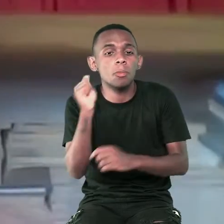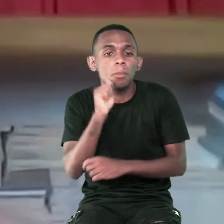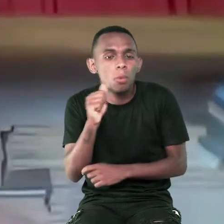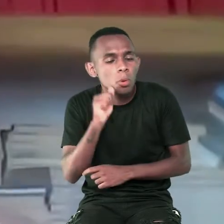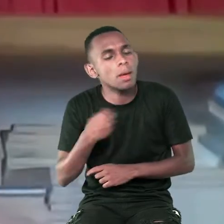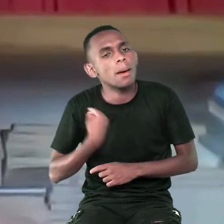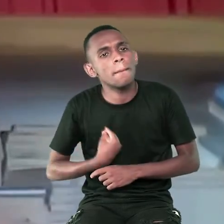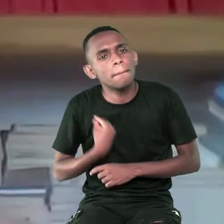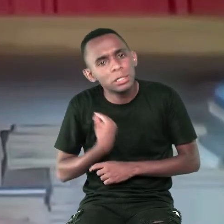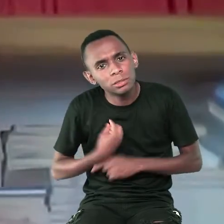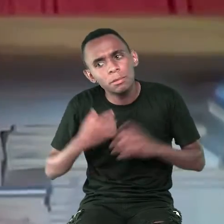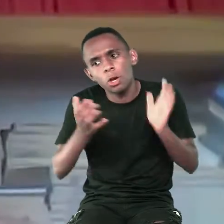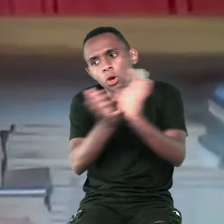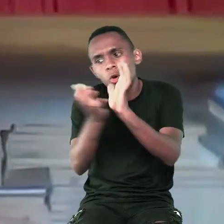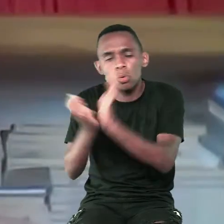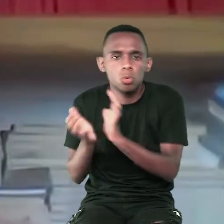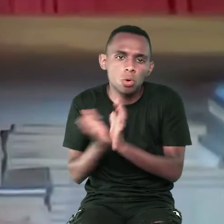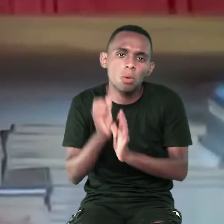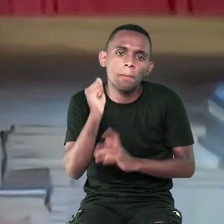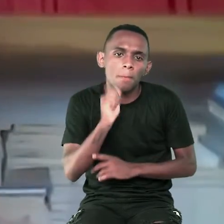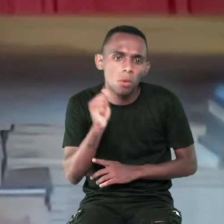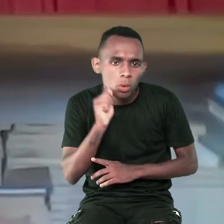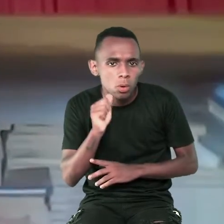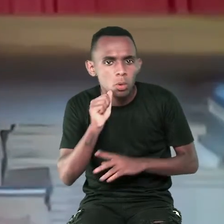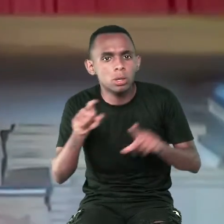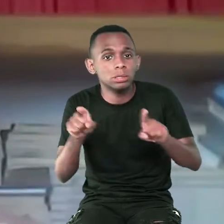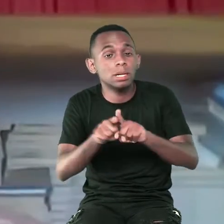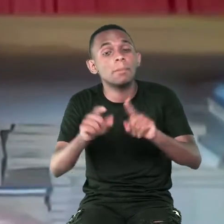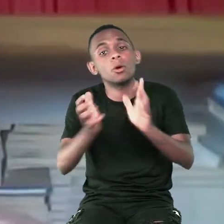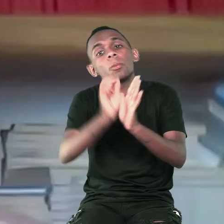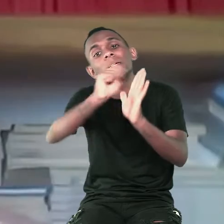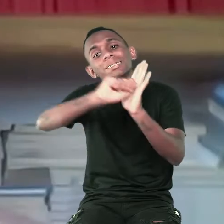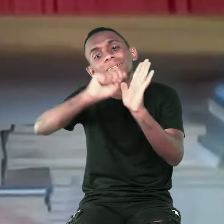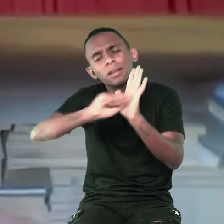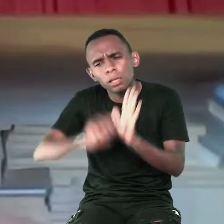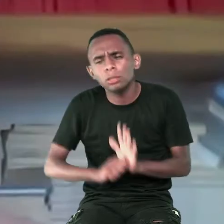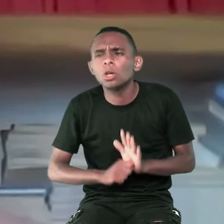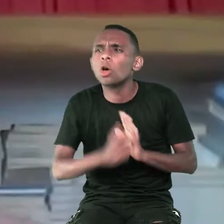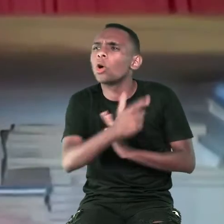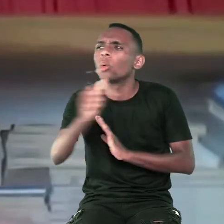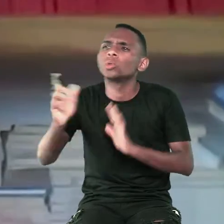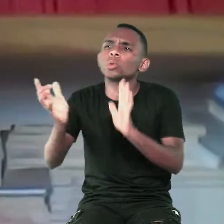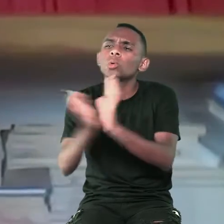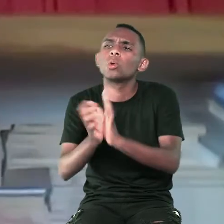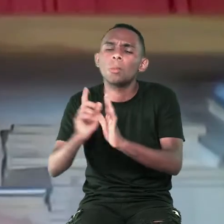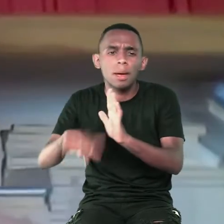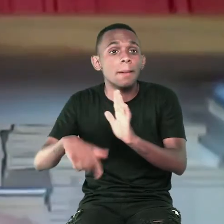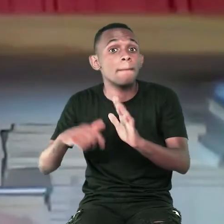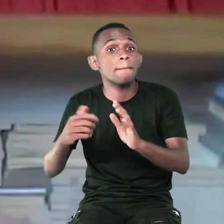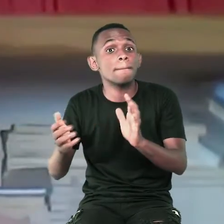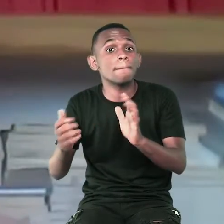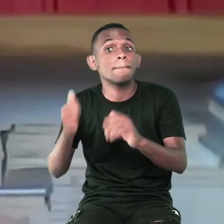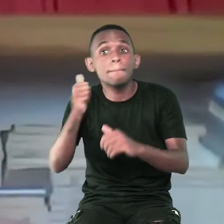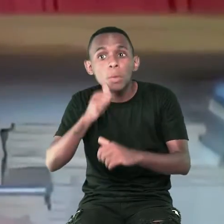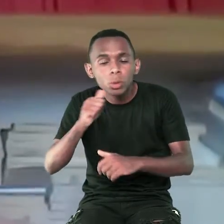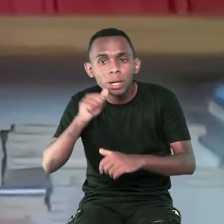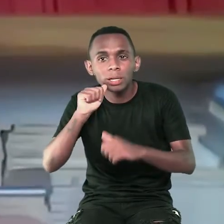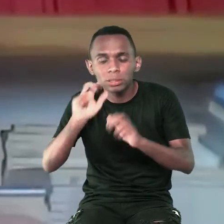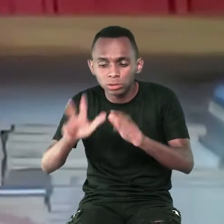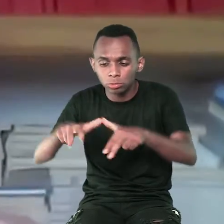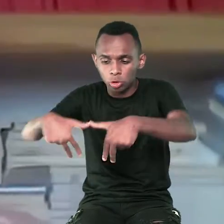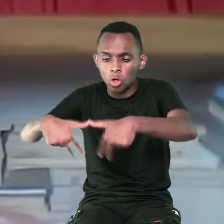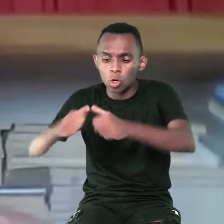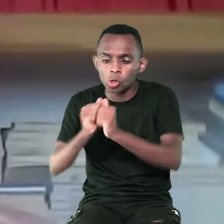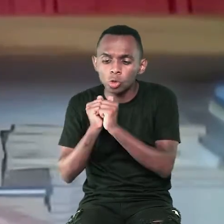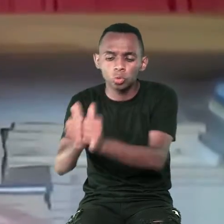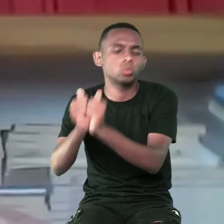participo de grupos de mulheres, eu participo de um grupo de escritoras, de um outro grupo chamado Mulheres que Caminham Juntas, que é de